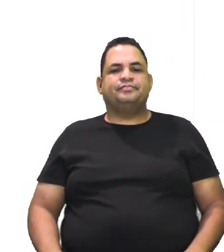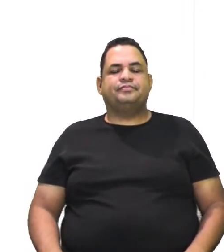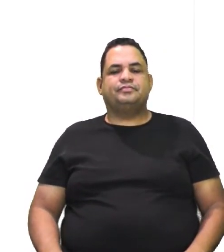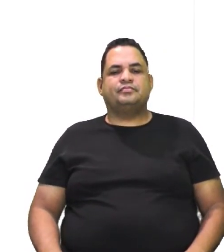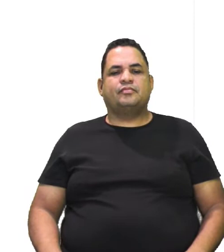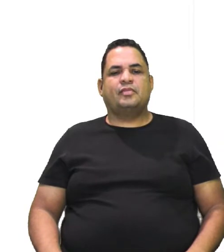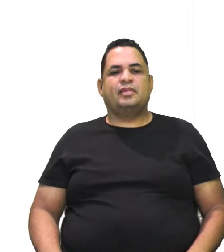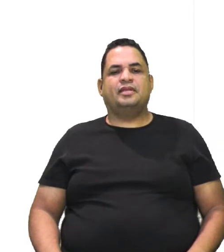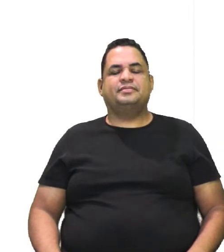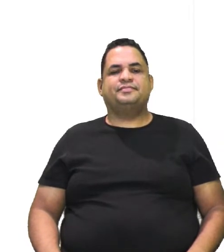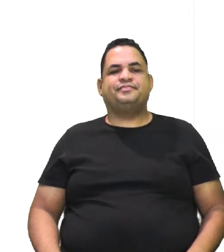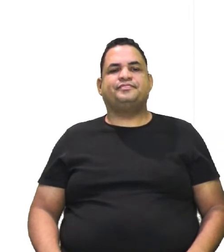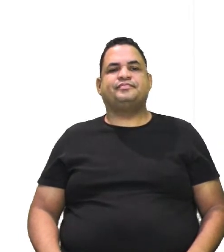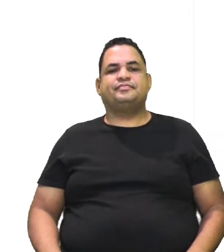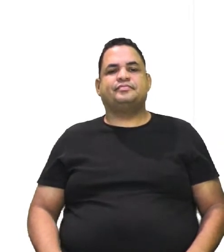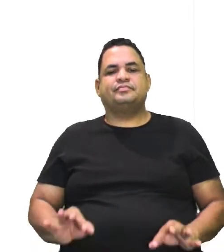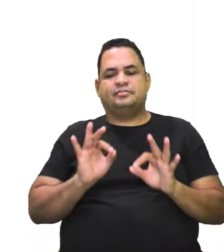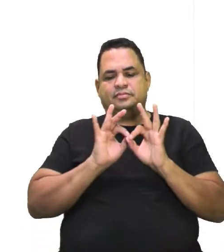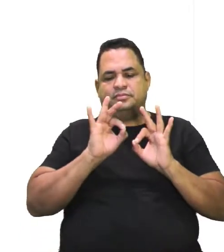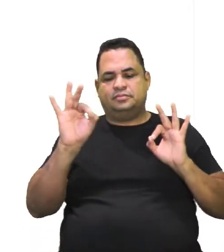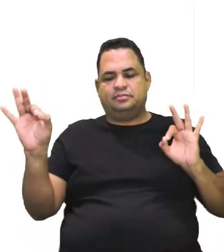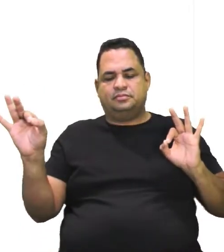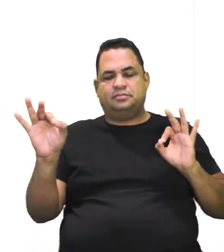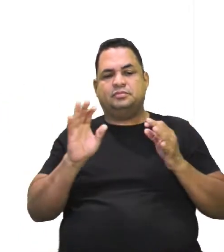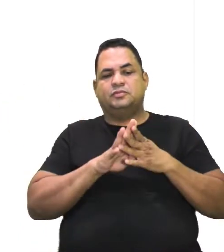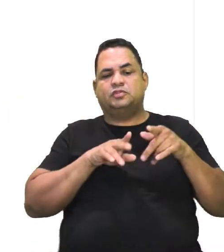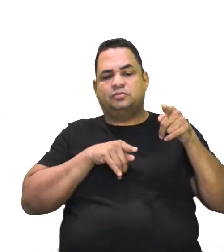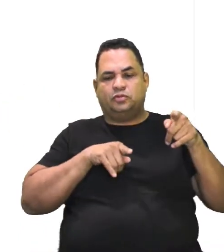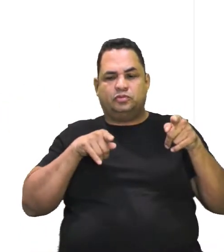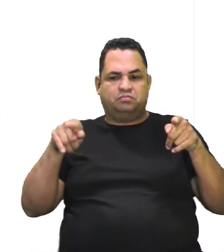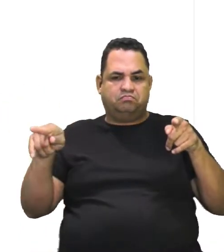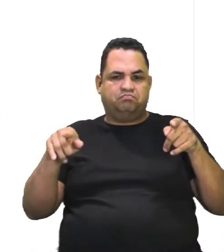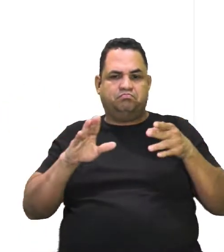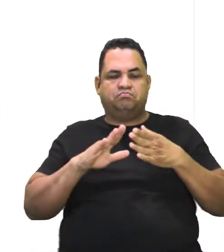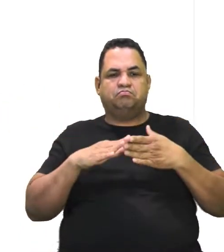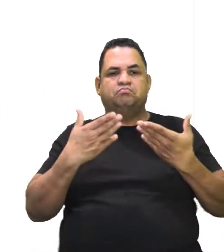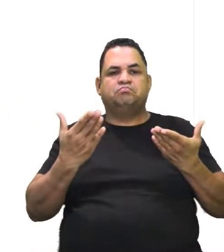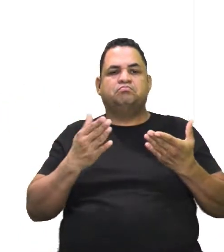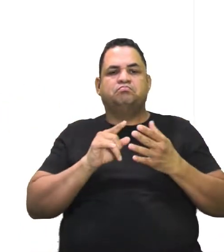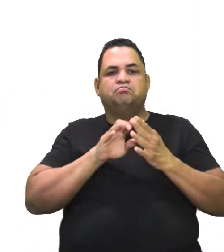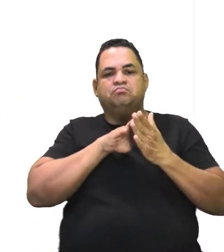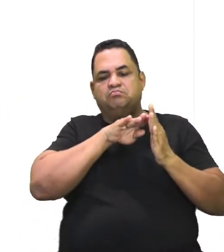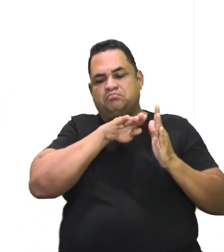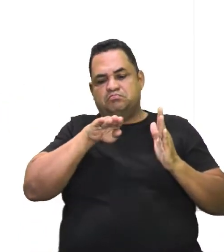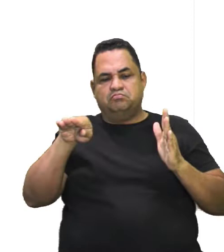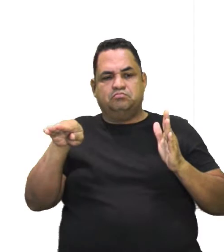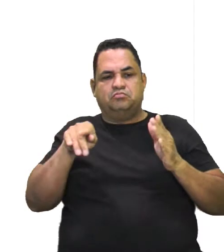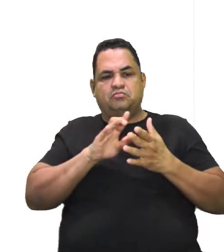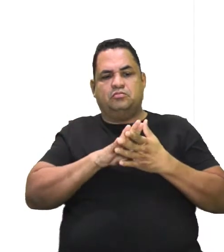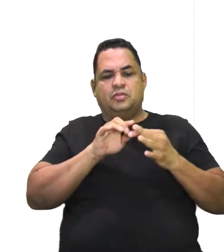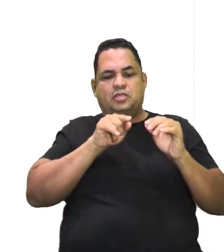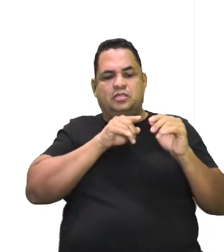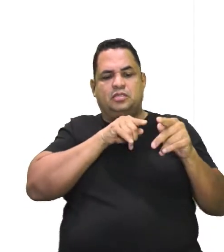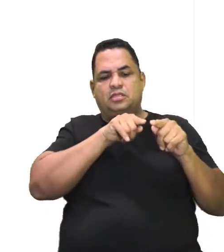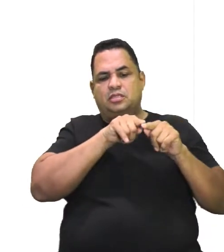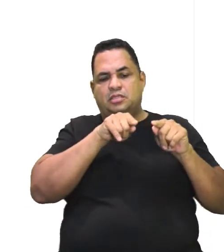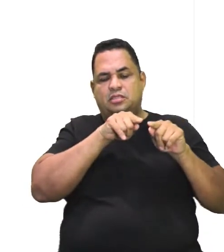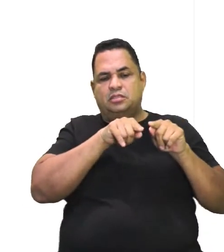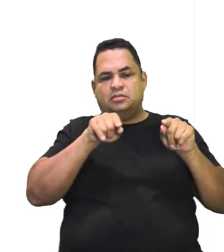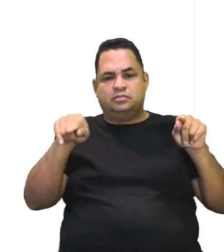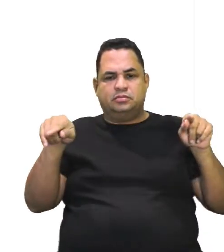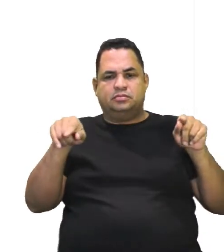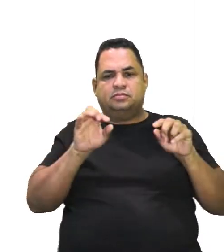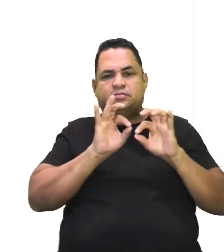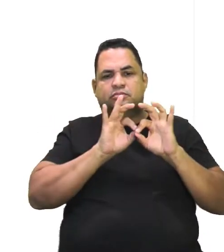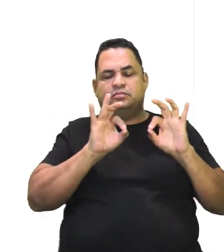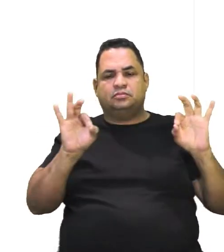geometria analítica, essa distância entre 2 pontos seria o quê, então? Bom, é uma linha que interliga esses 2 pontos, né? E é o